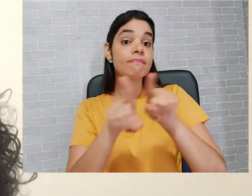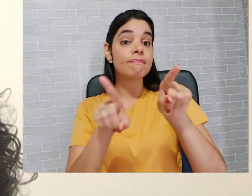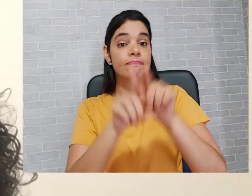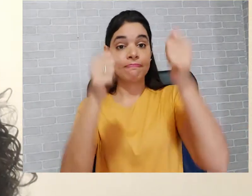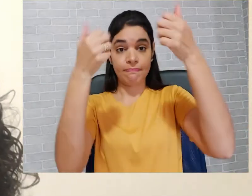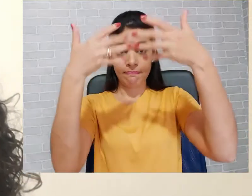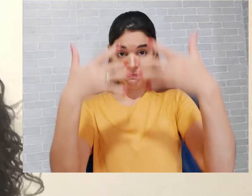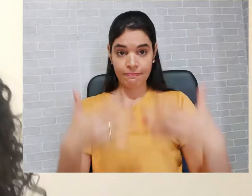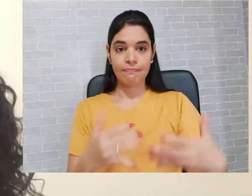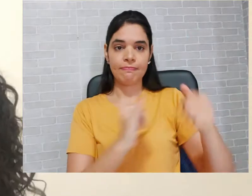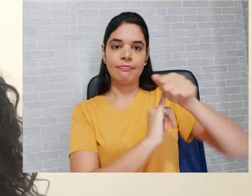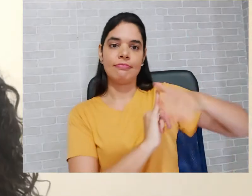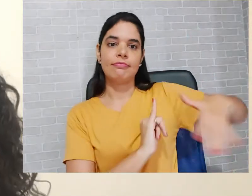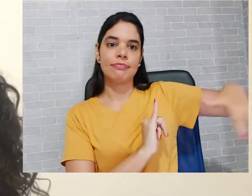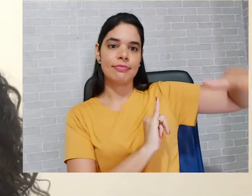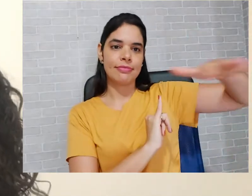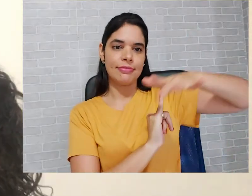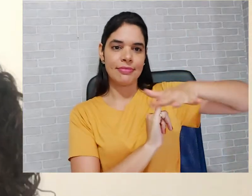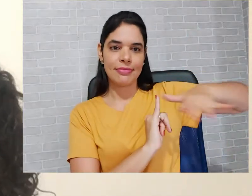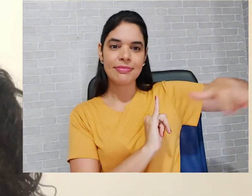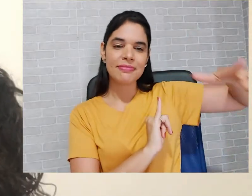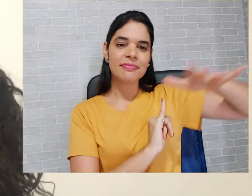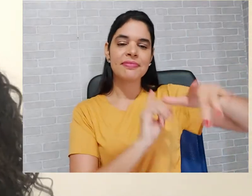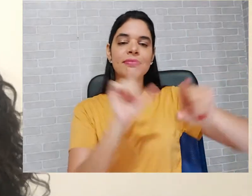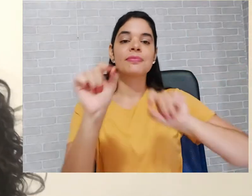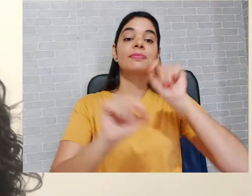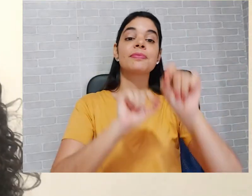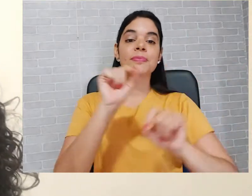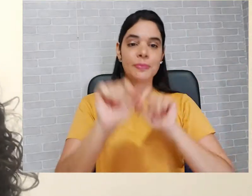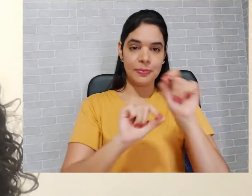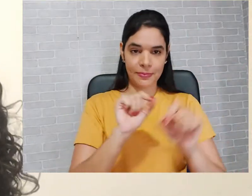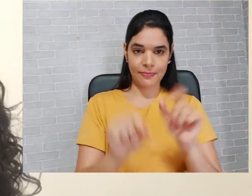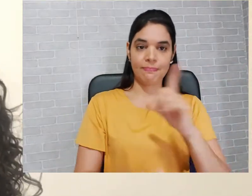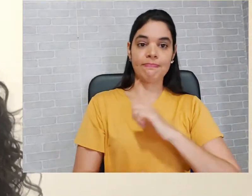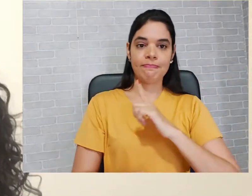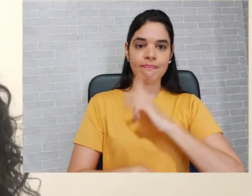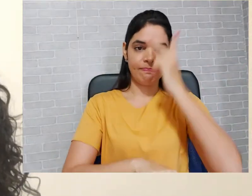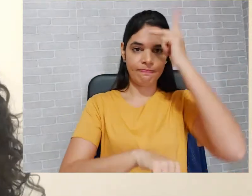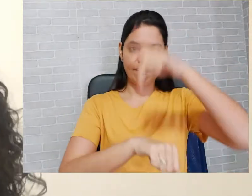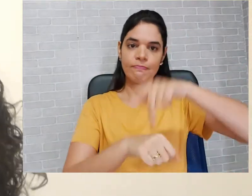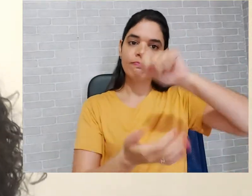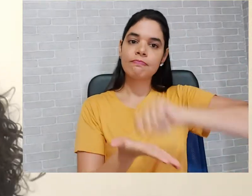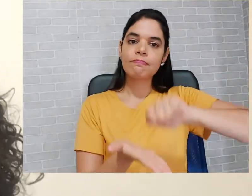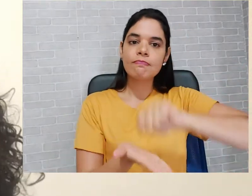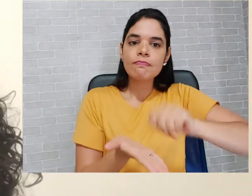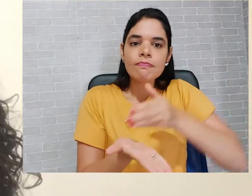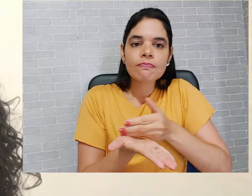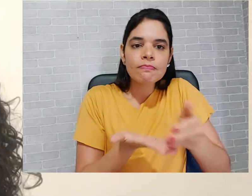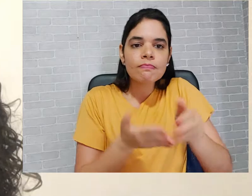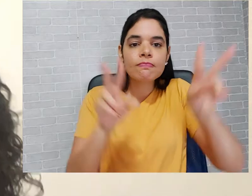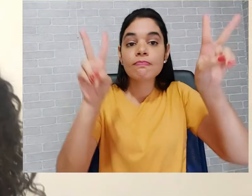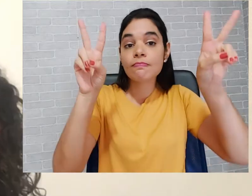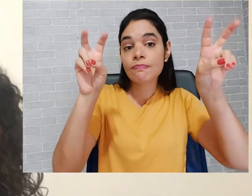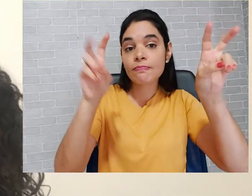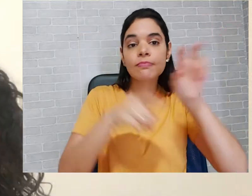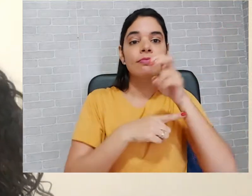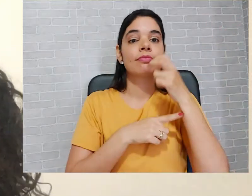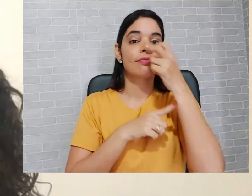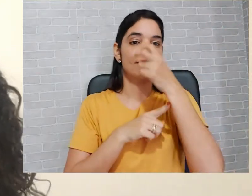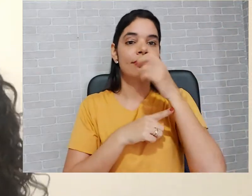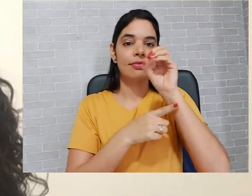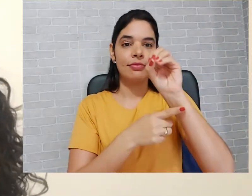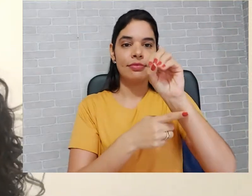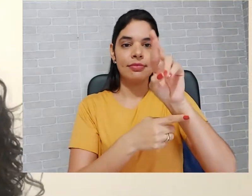E quando nós falamos a nível de Antilhas, das Antilhas, nós temos ali um dos autores que começou o termo